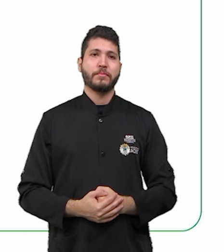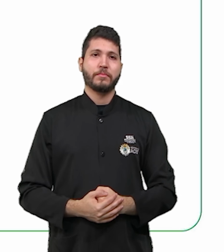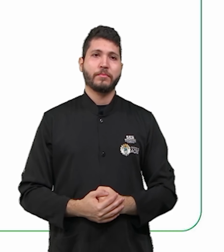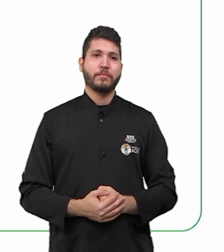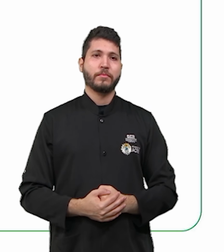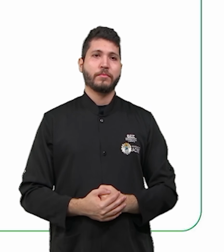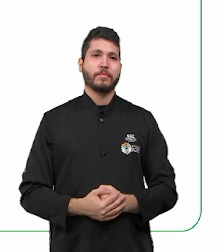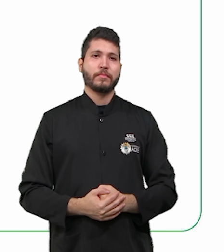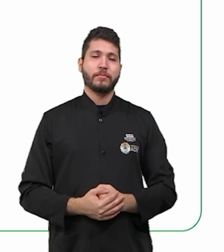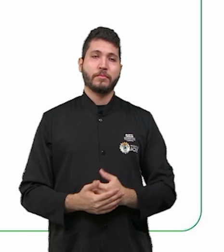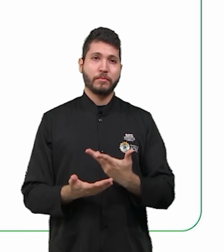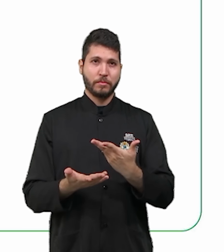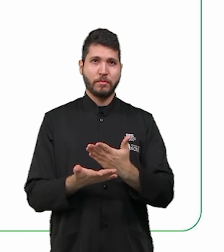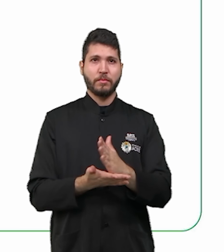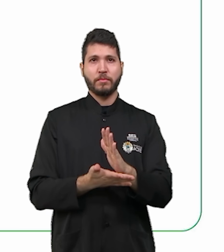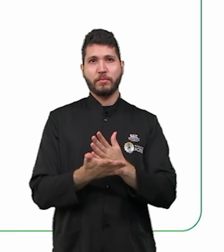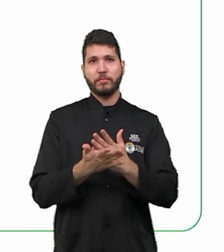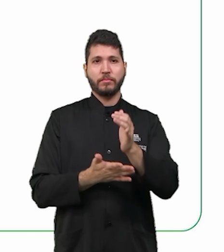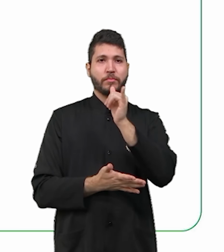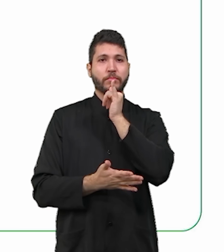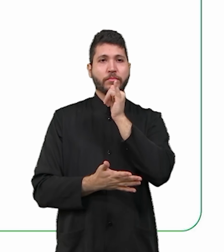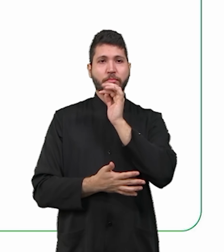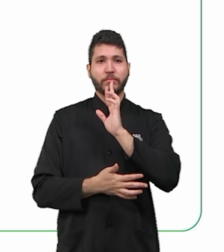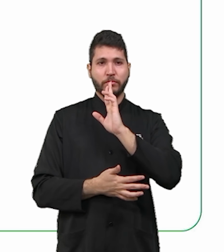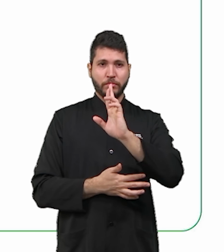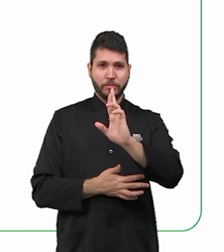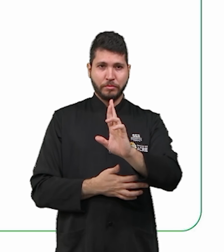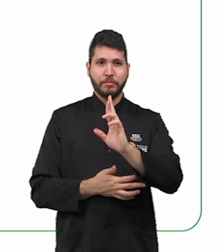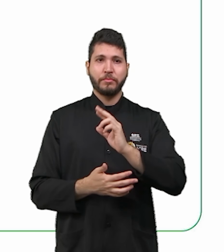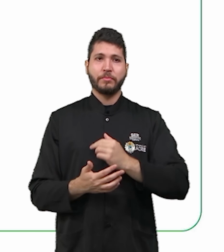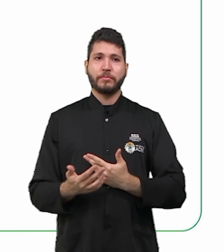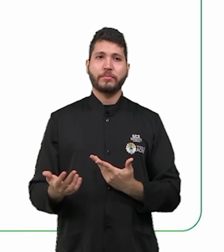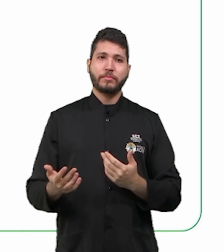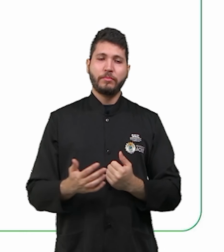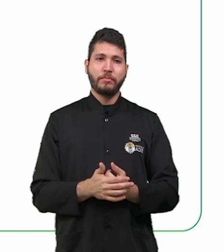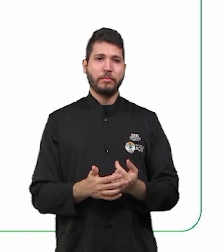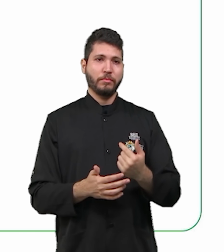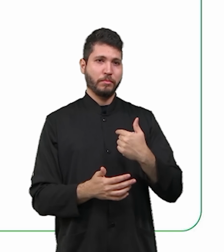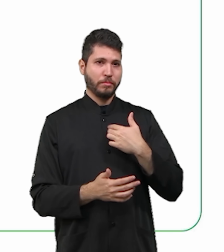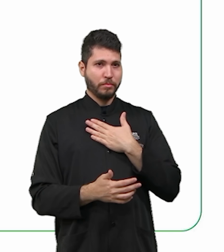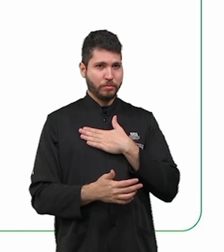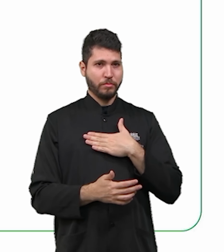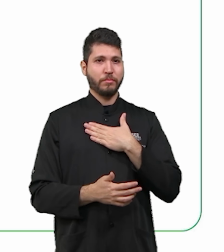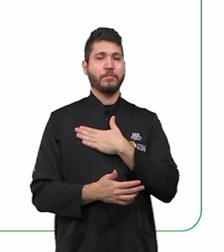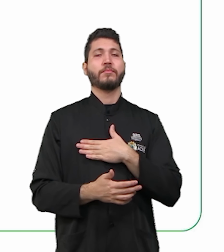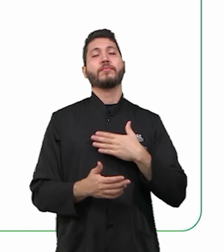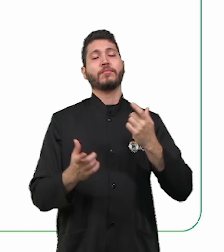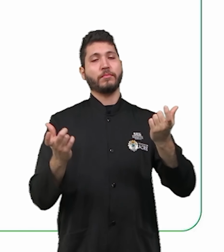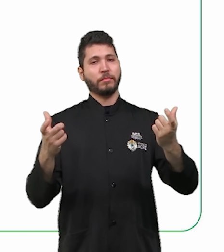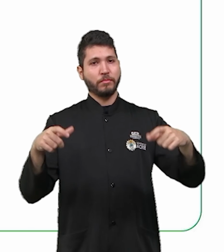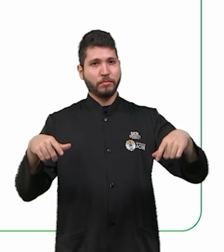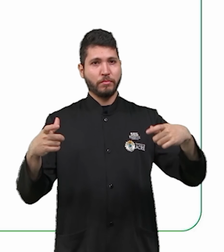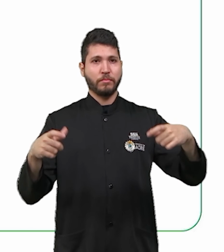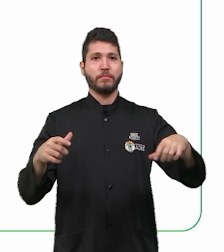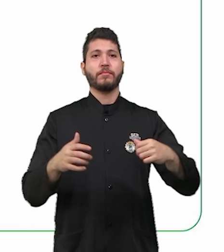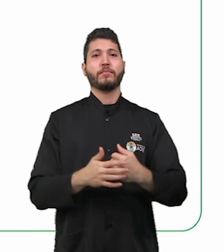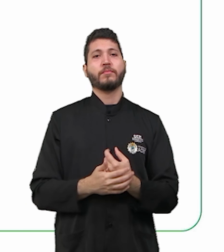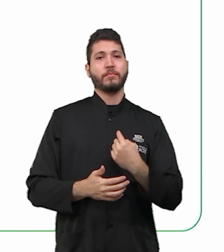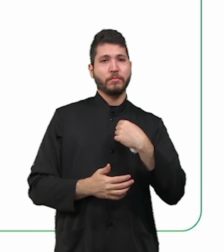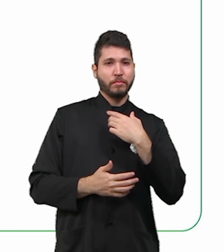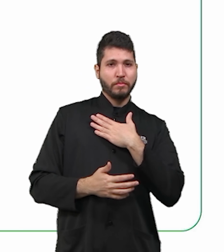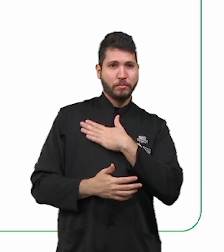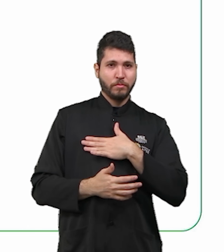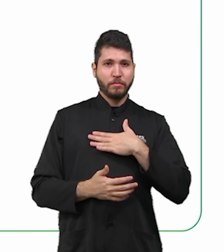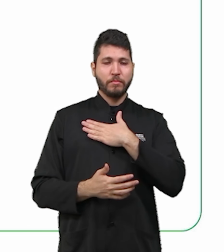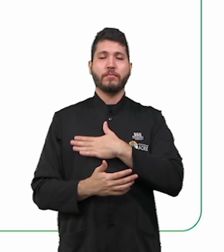algumas possibilidades de resposta. Vocês poderiam me dizer, yo gusto de fútbol, yo gusto el voleibol. Será que você poderia